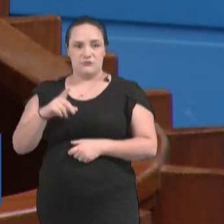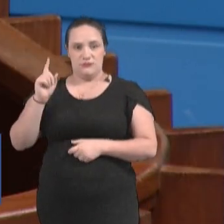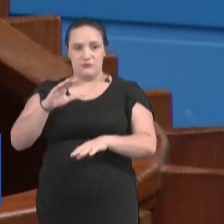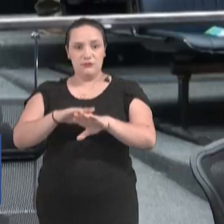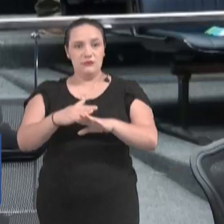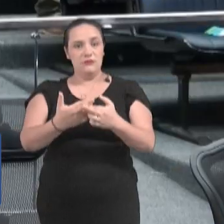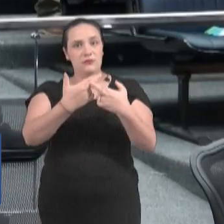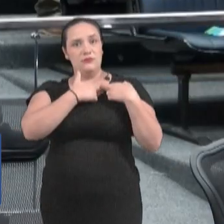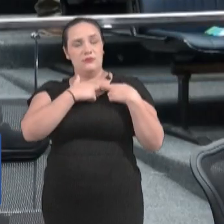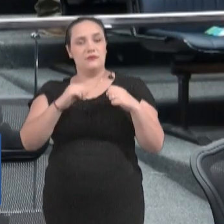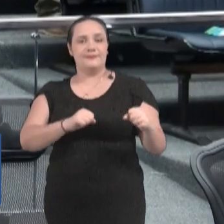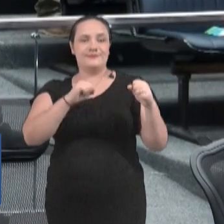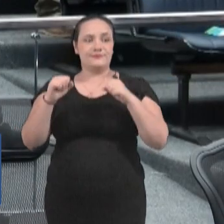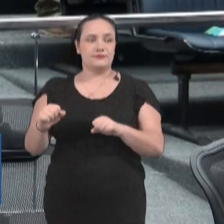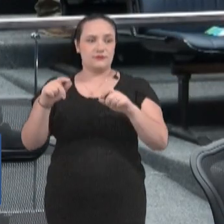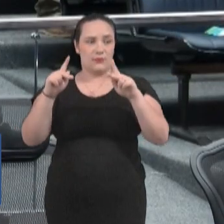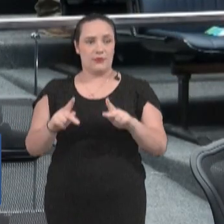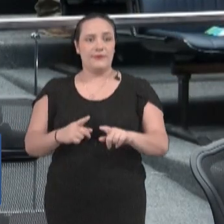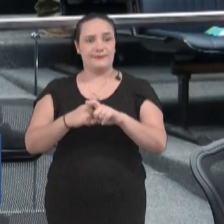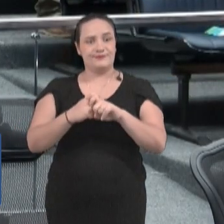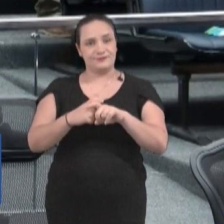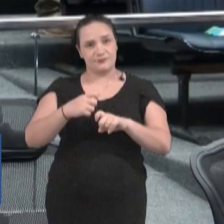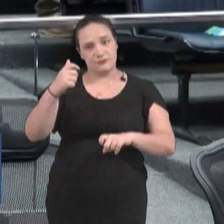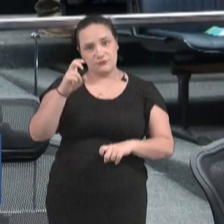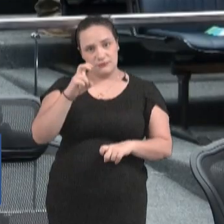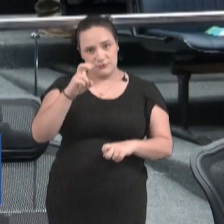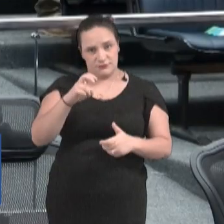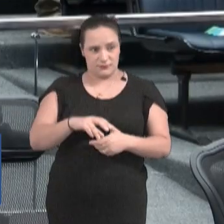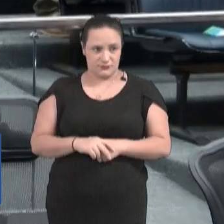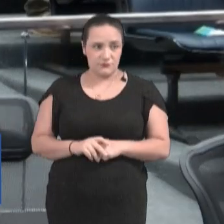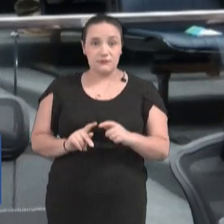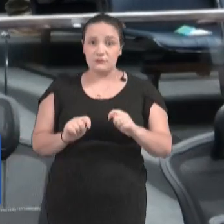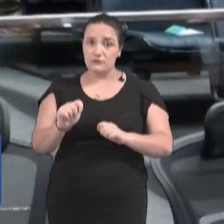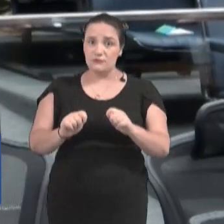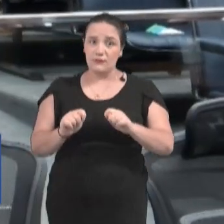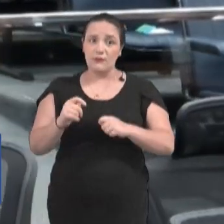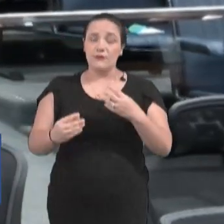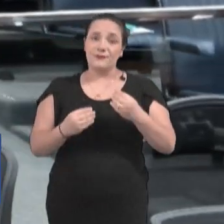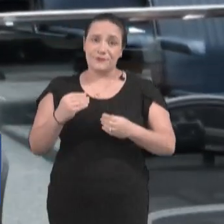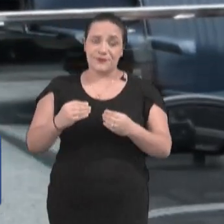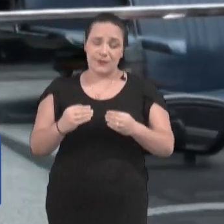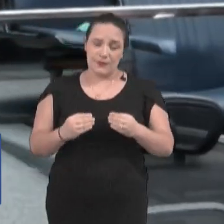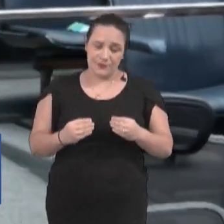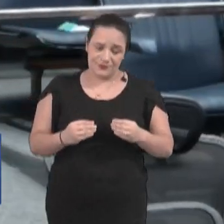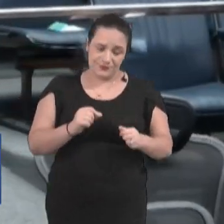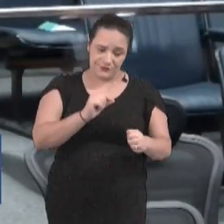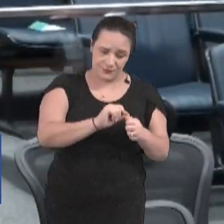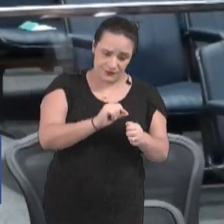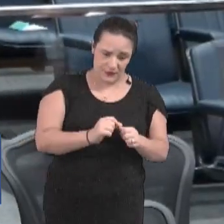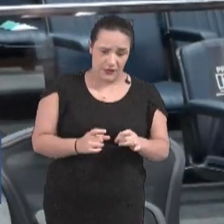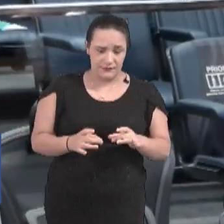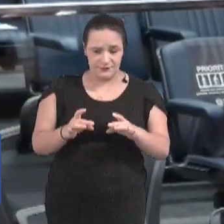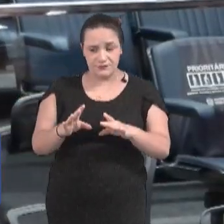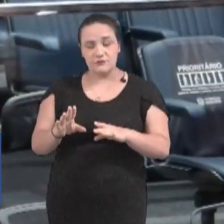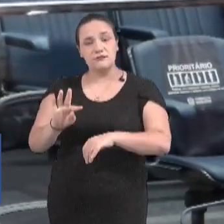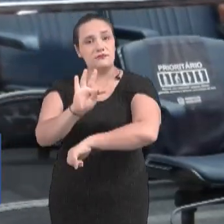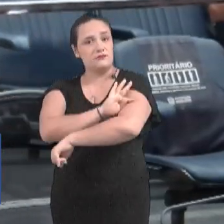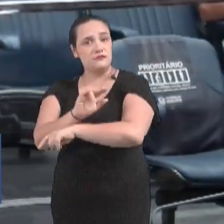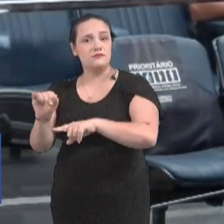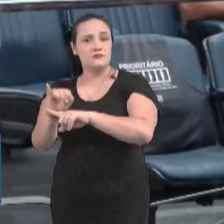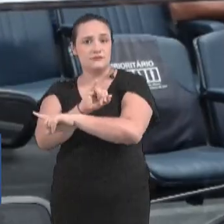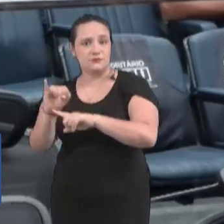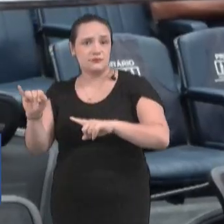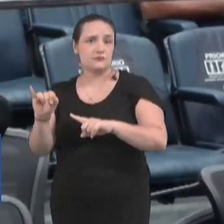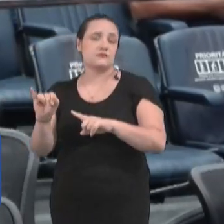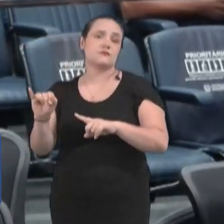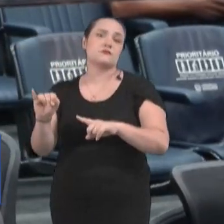incumbe ao poder público, inciso 5º, controlar a produção, a comercialização e o emprego de técnicas, métodos